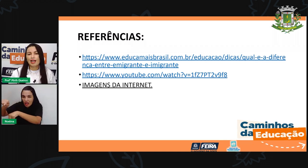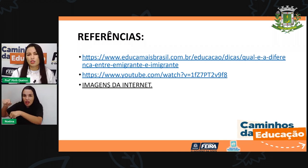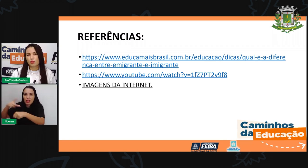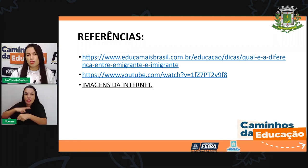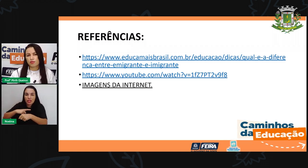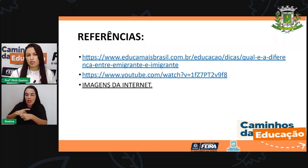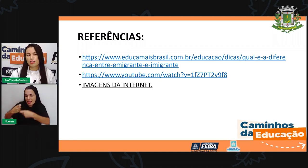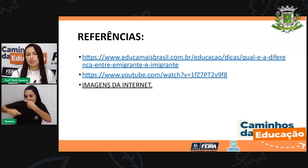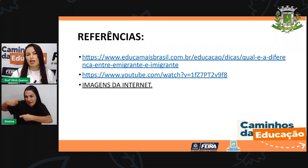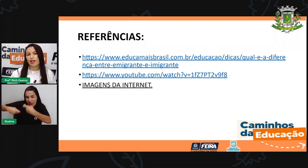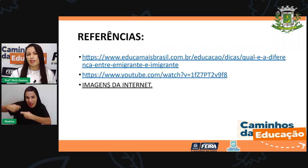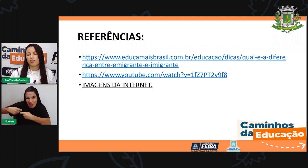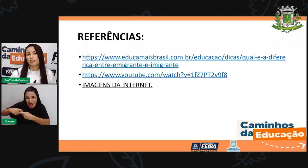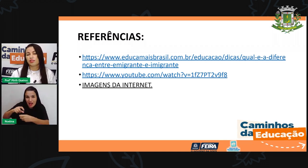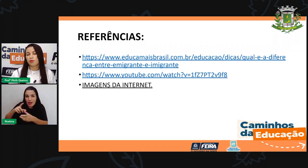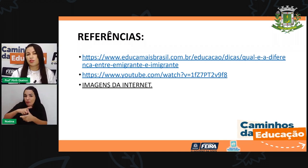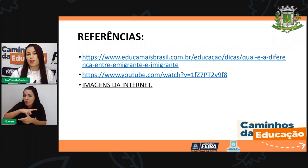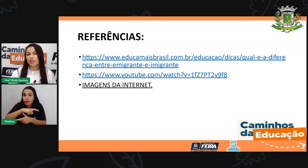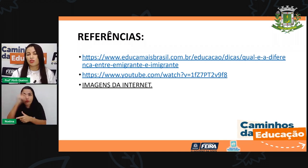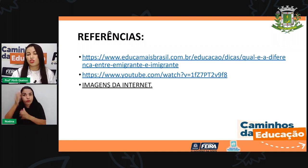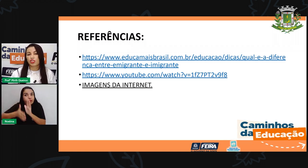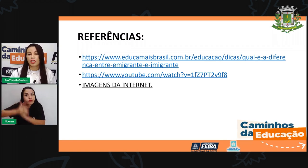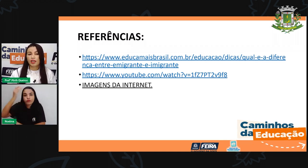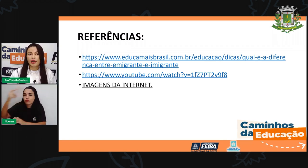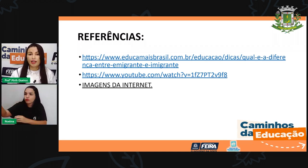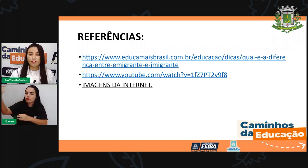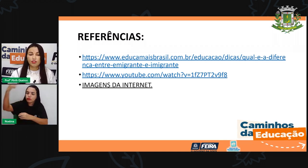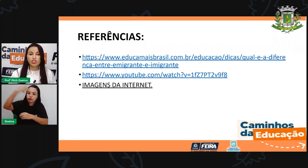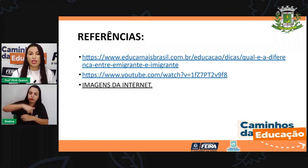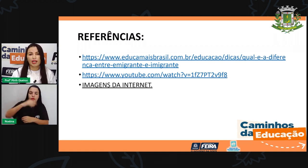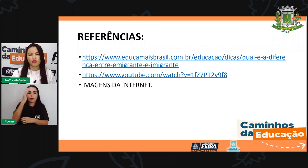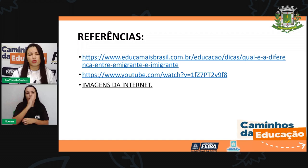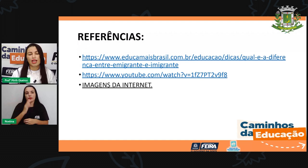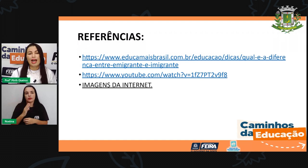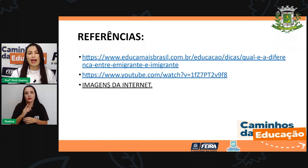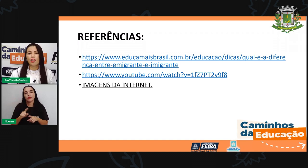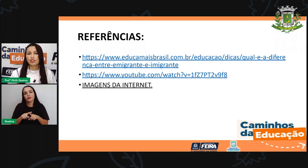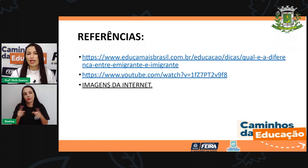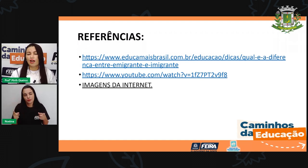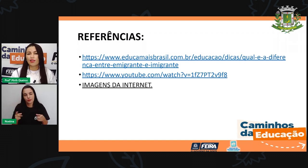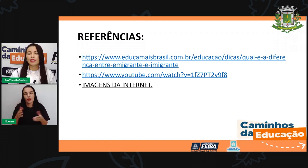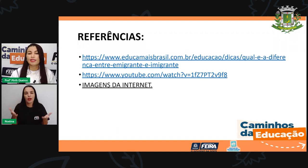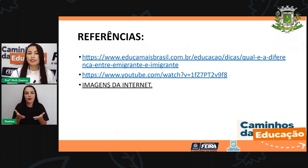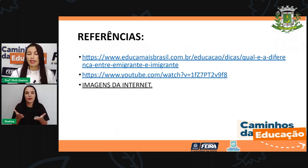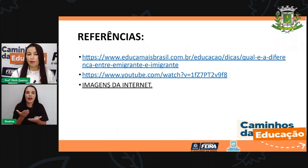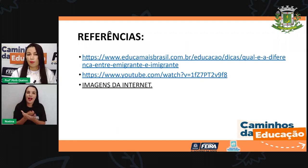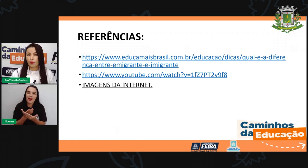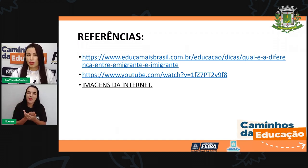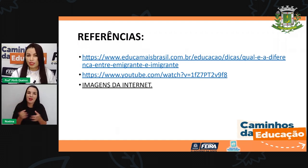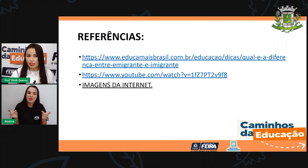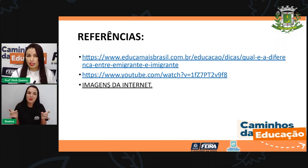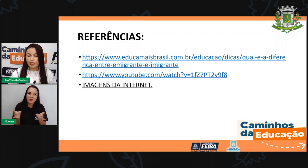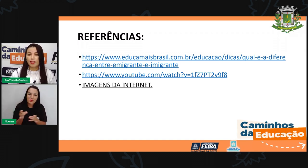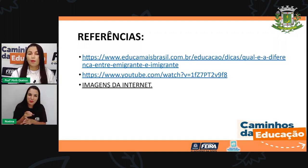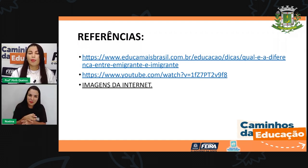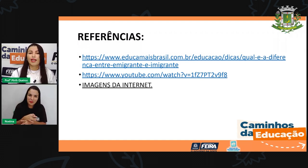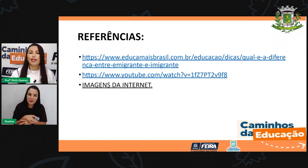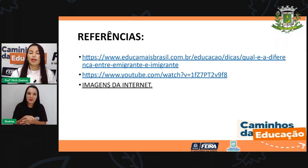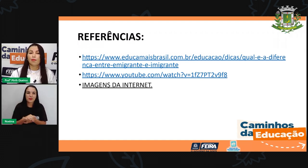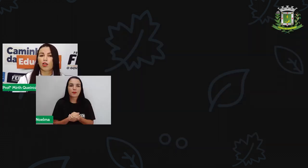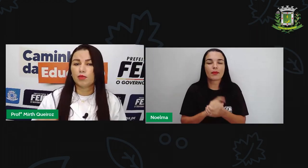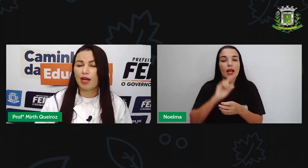aí as suas vidas. Aí, nós estamos falando de refugiados. A nossa aula, ela se encerra por aqui.